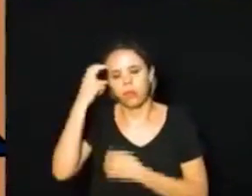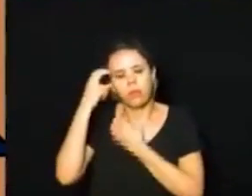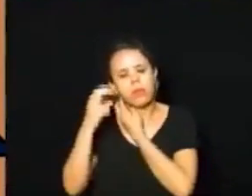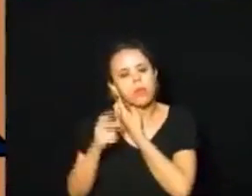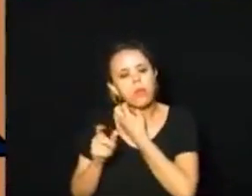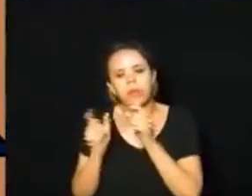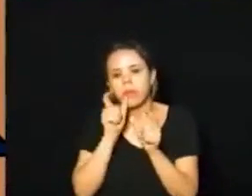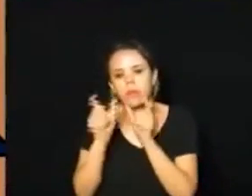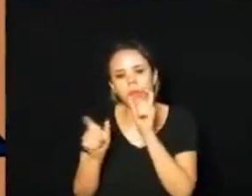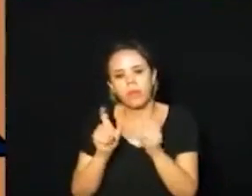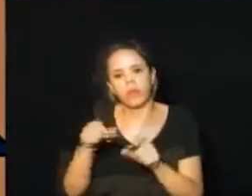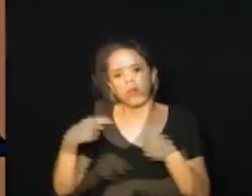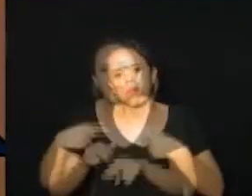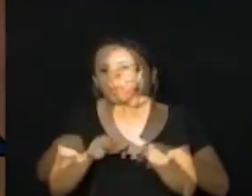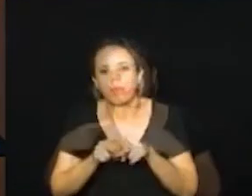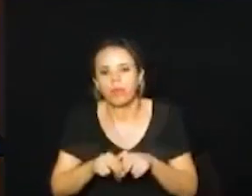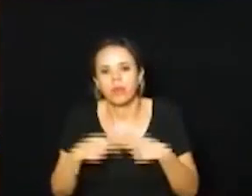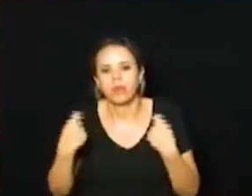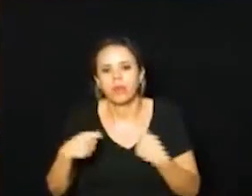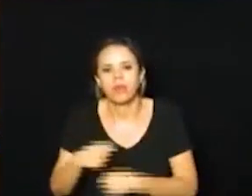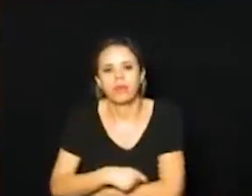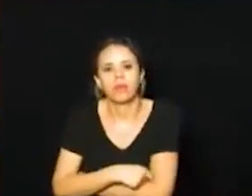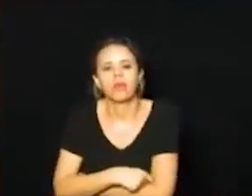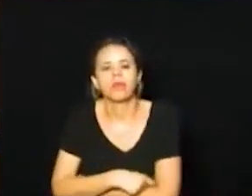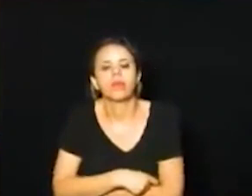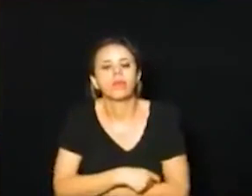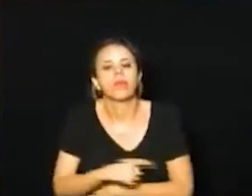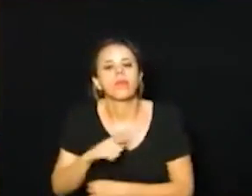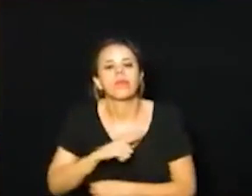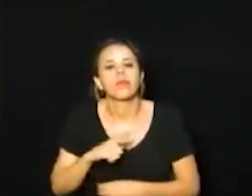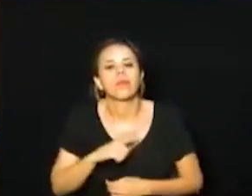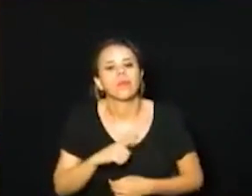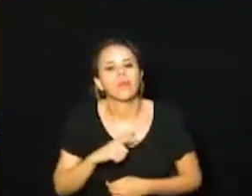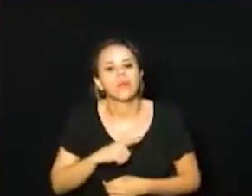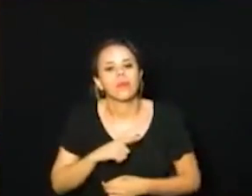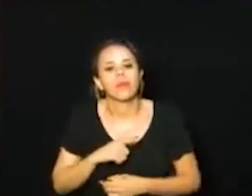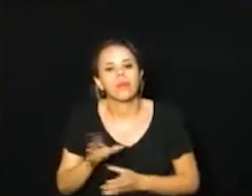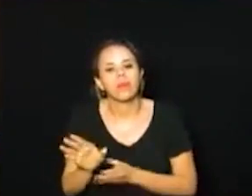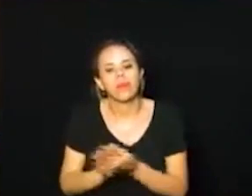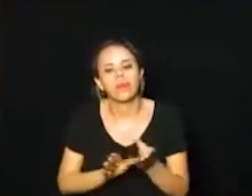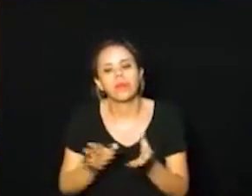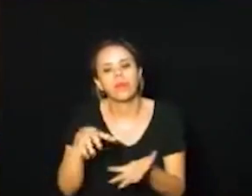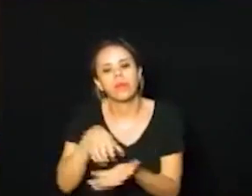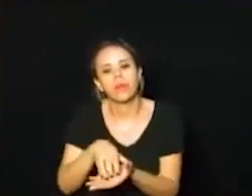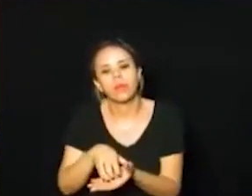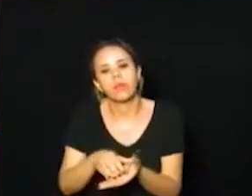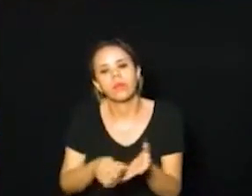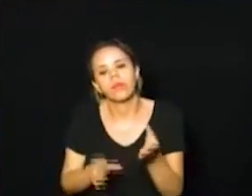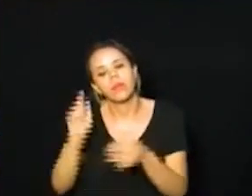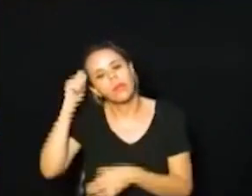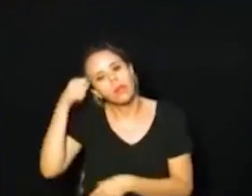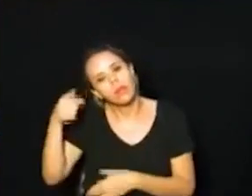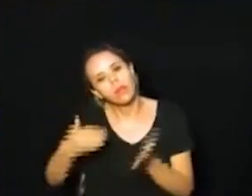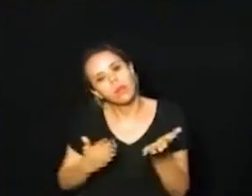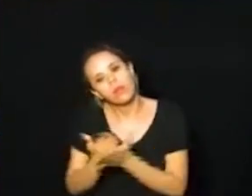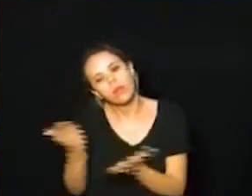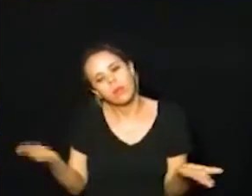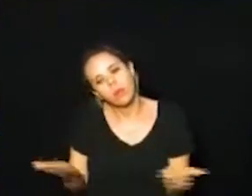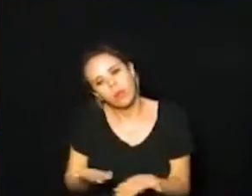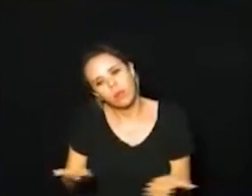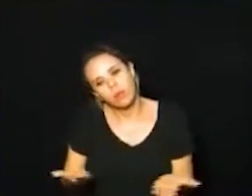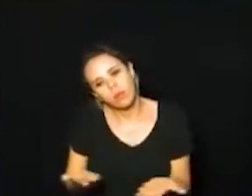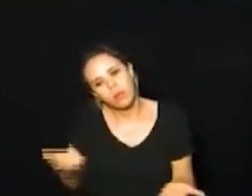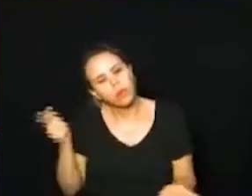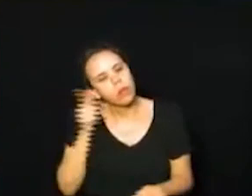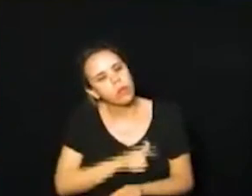cultural que a música precisa ser conselho da comunidade negra sendo aprovada hoje nessa casa